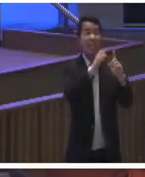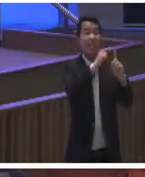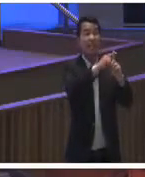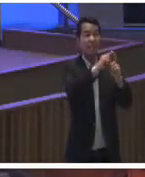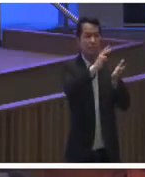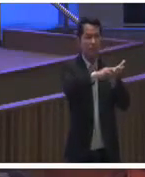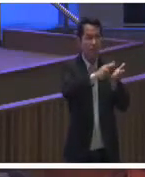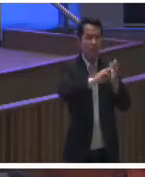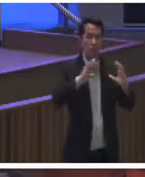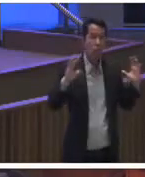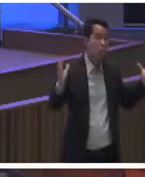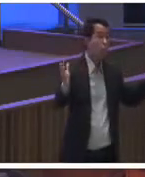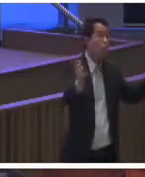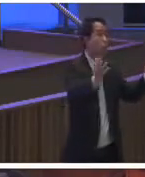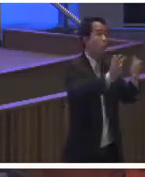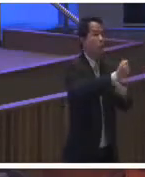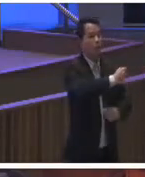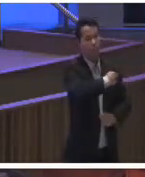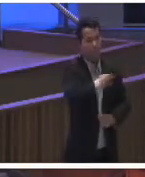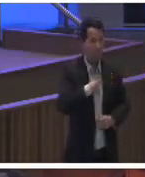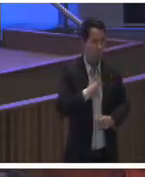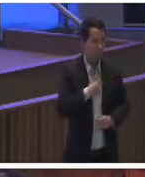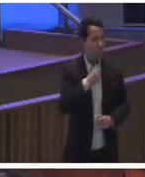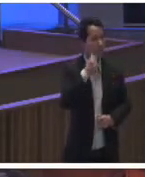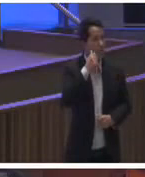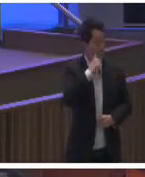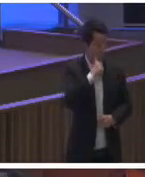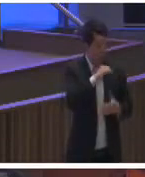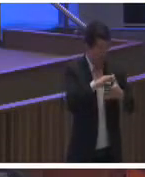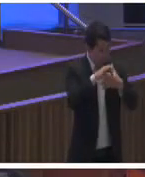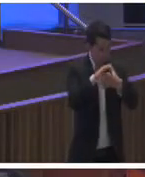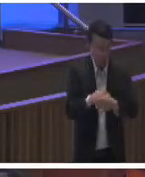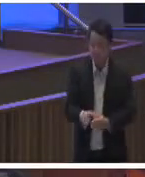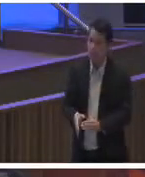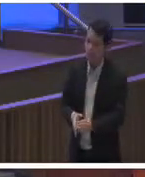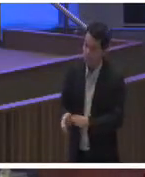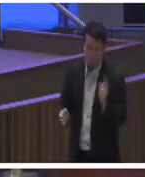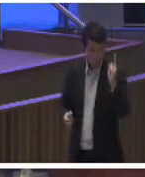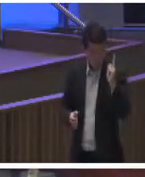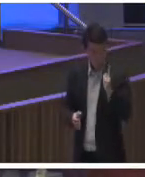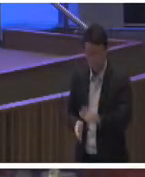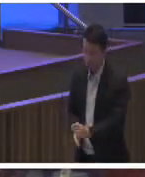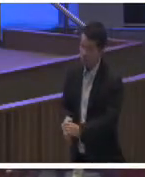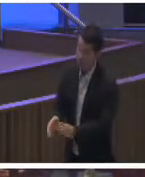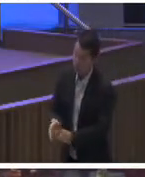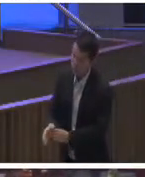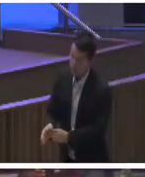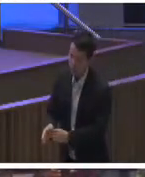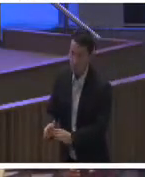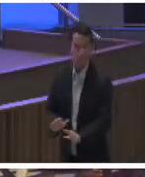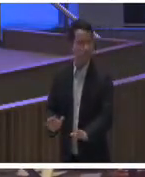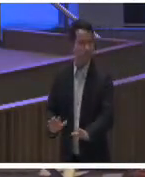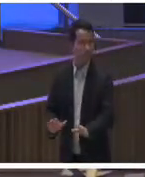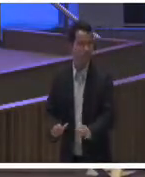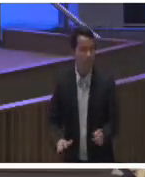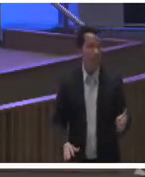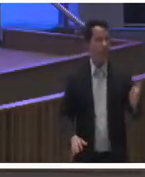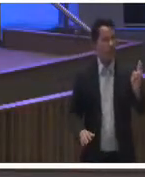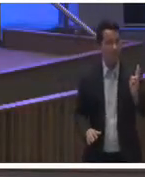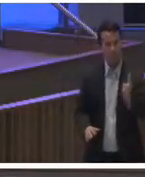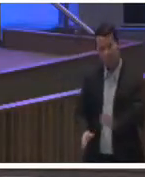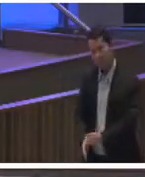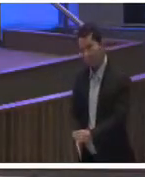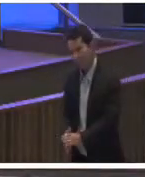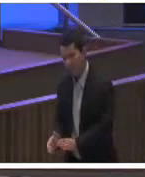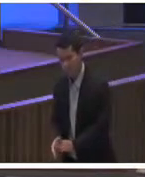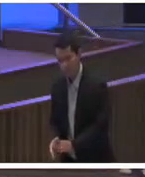os pastores. E ela foi fazendo, essa líder de célula foi fazendo isso, até que chegou o dia em que eu estava conversando com esse homem aqui no gabinete, e